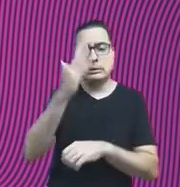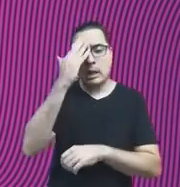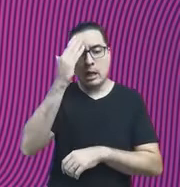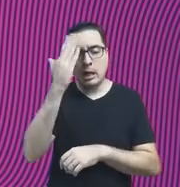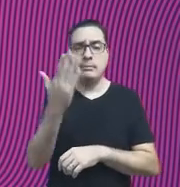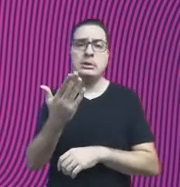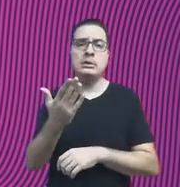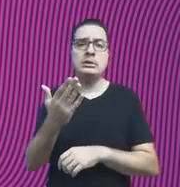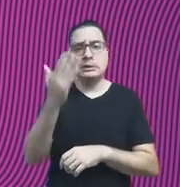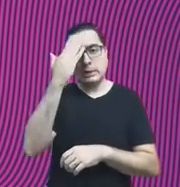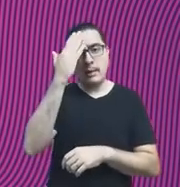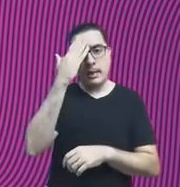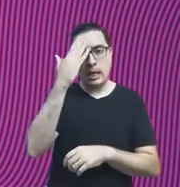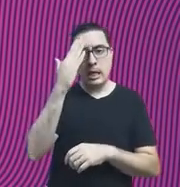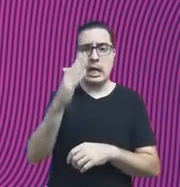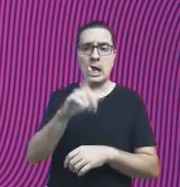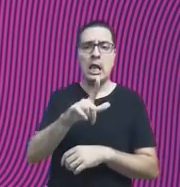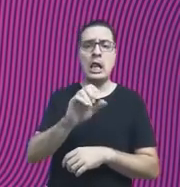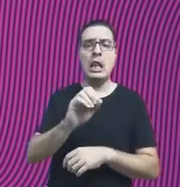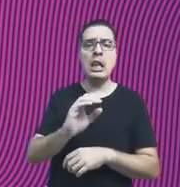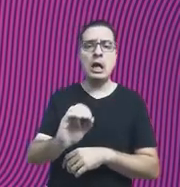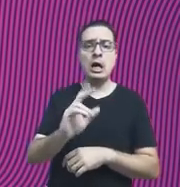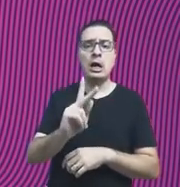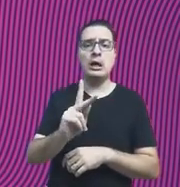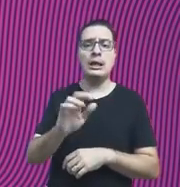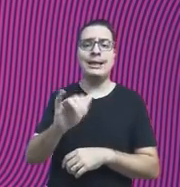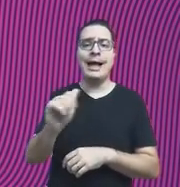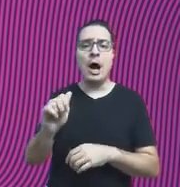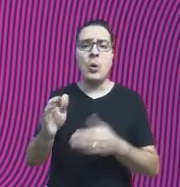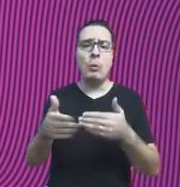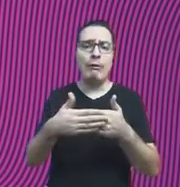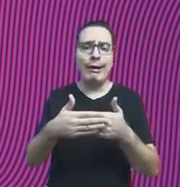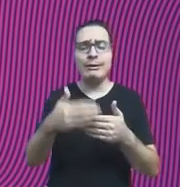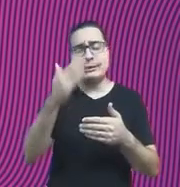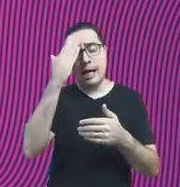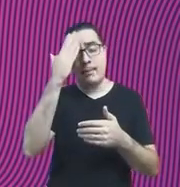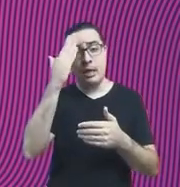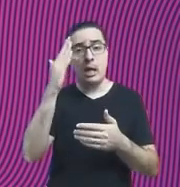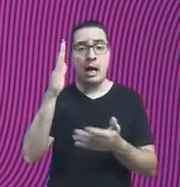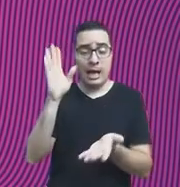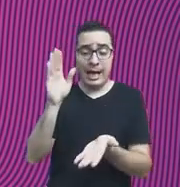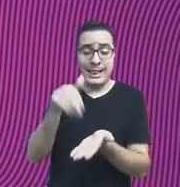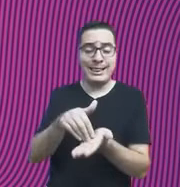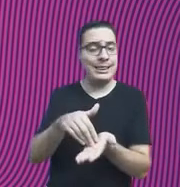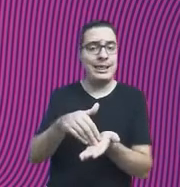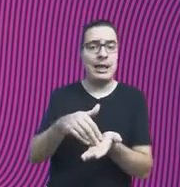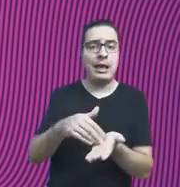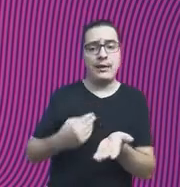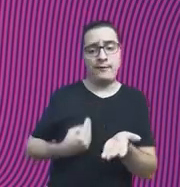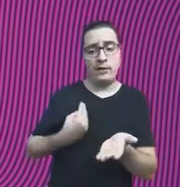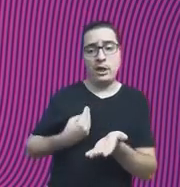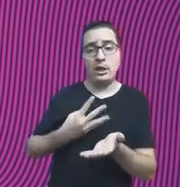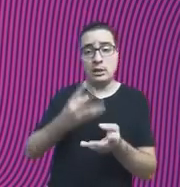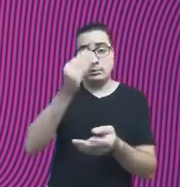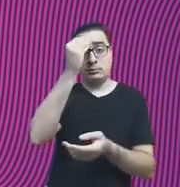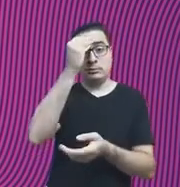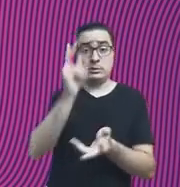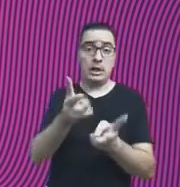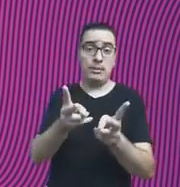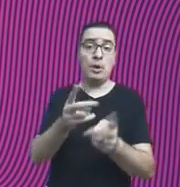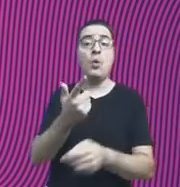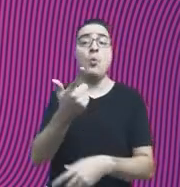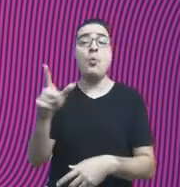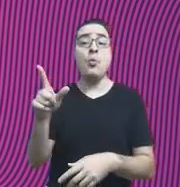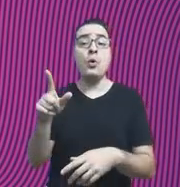lockdown. Isso vai estar introvertido nela até o final dos seus dias. E um outro projeto interessante, também britânico, é o